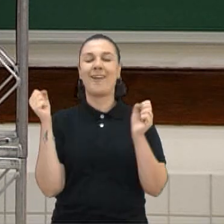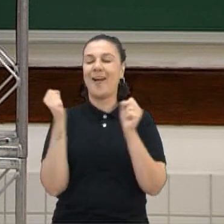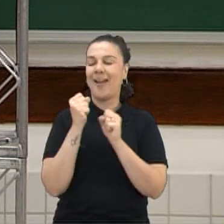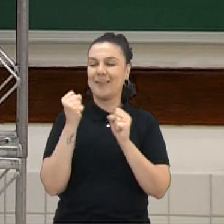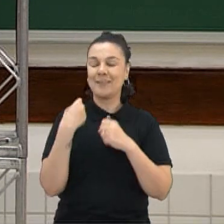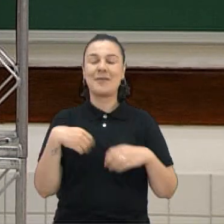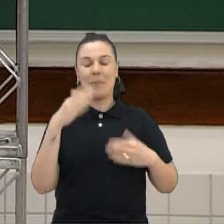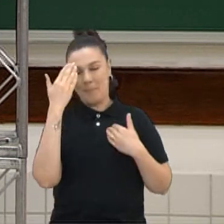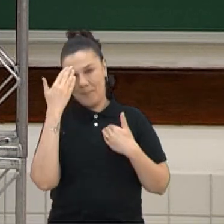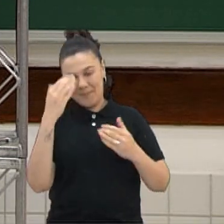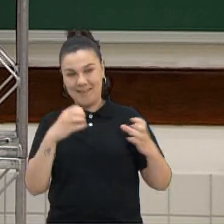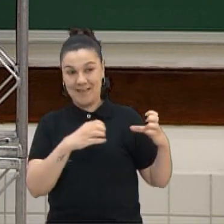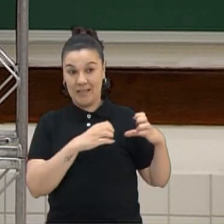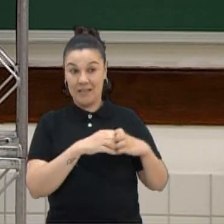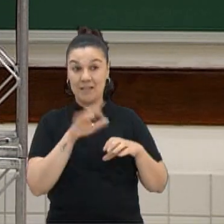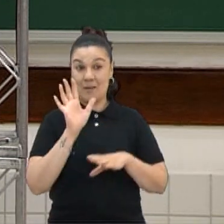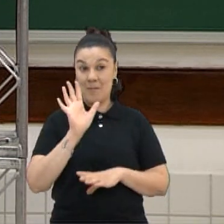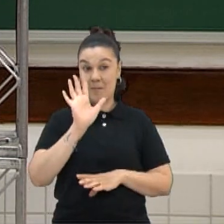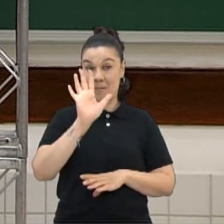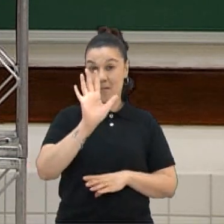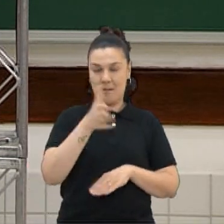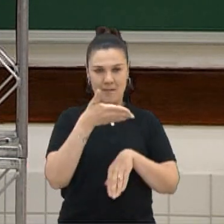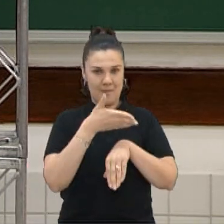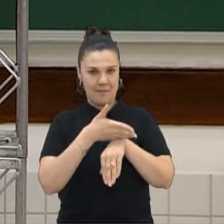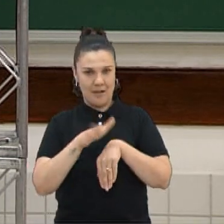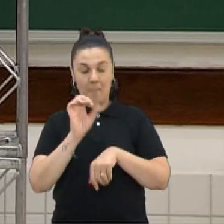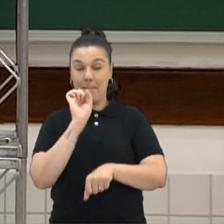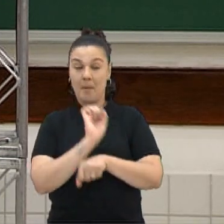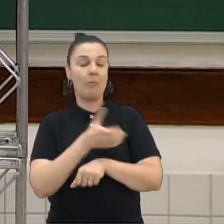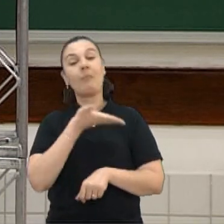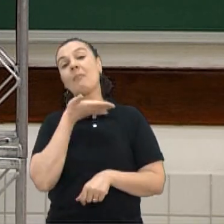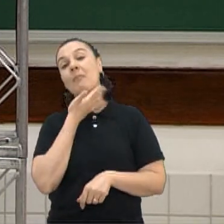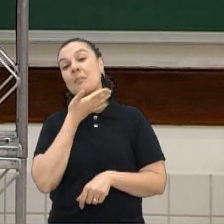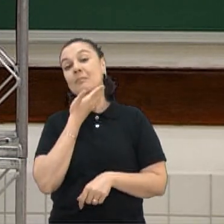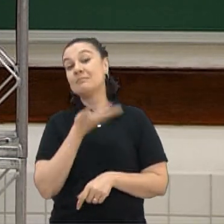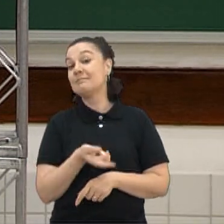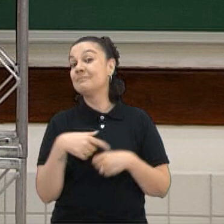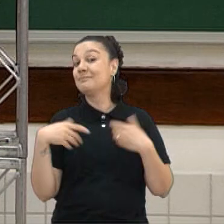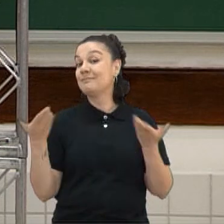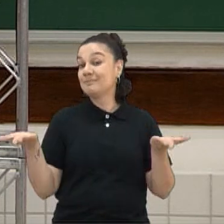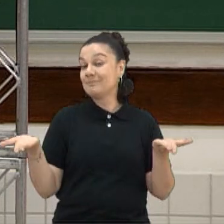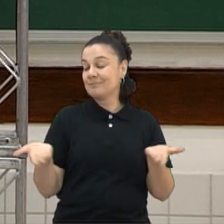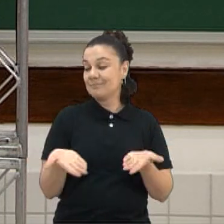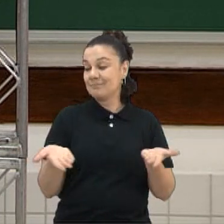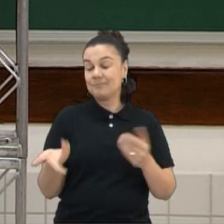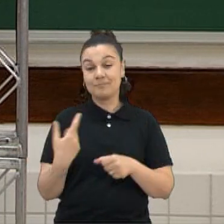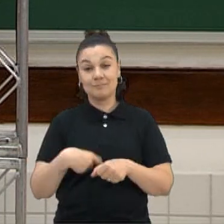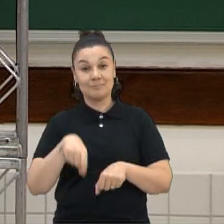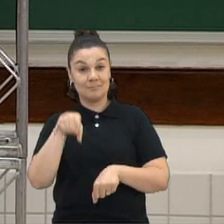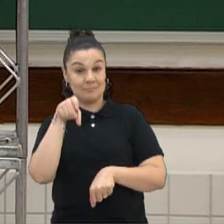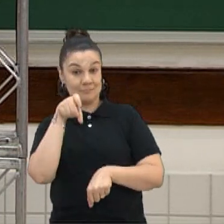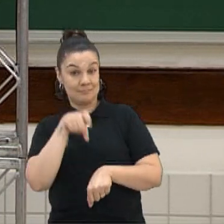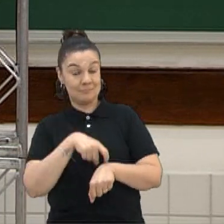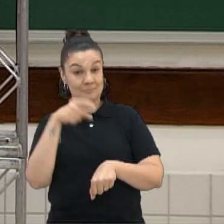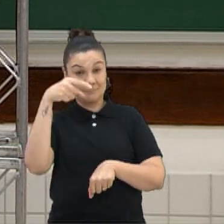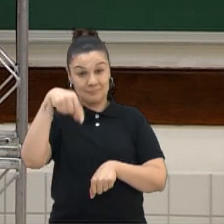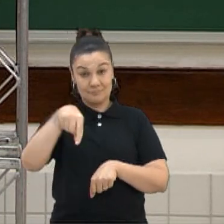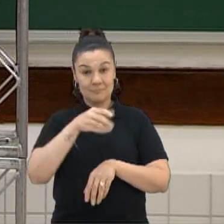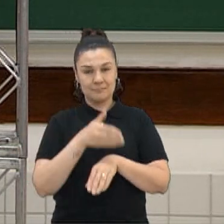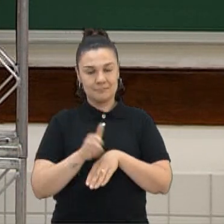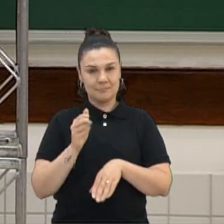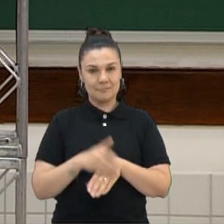Obrigado de coração. Mas nós vamos parar de papo, porque agora chegou a hora de vocês praticarem,